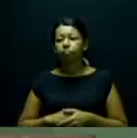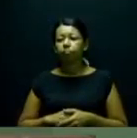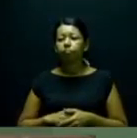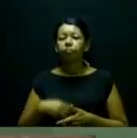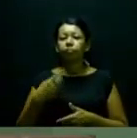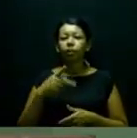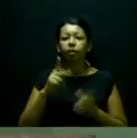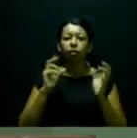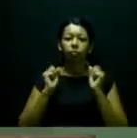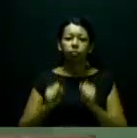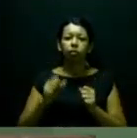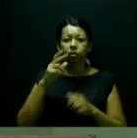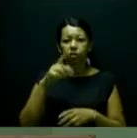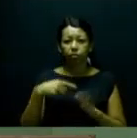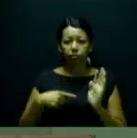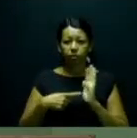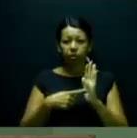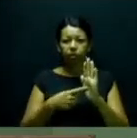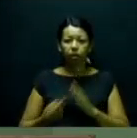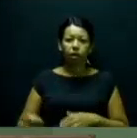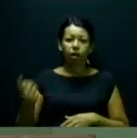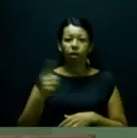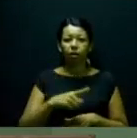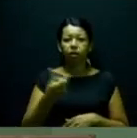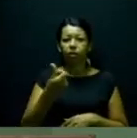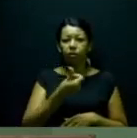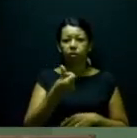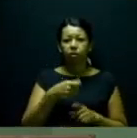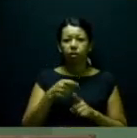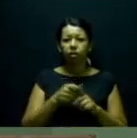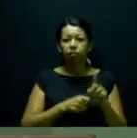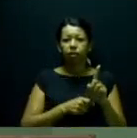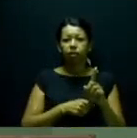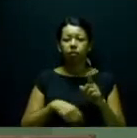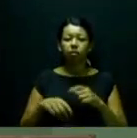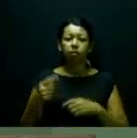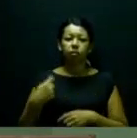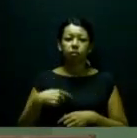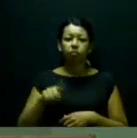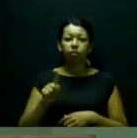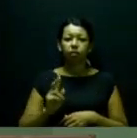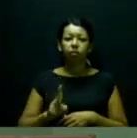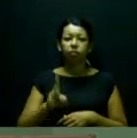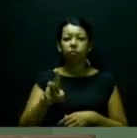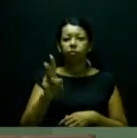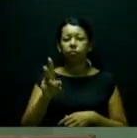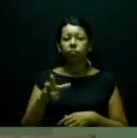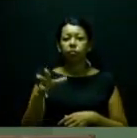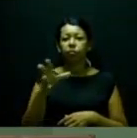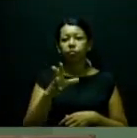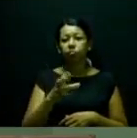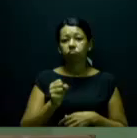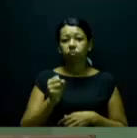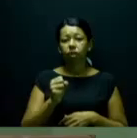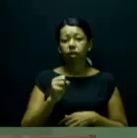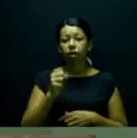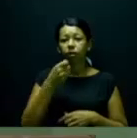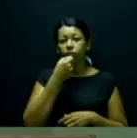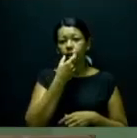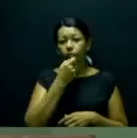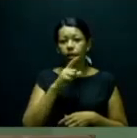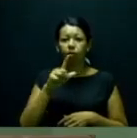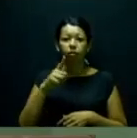para que eu pudesse registrar aqui os 6 meses que ele vem constantemente em busca do medicamento e não encontra. Eu falei para